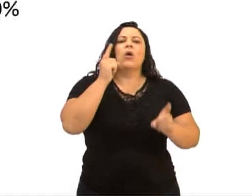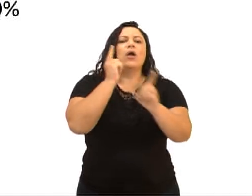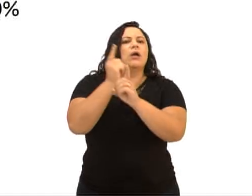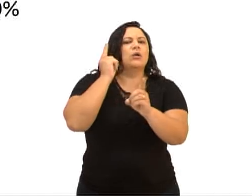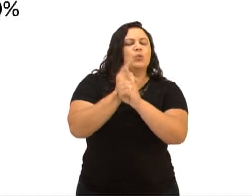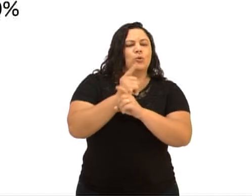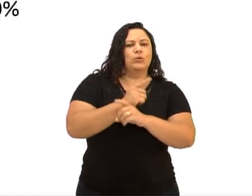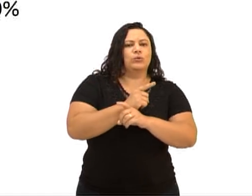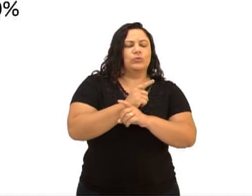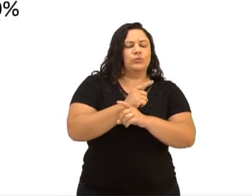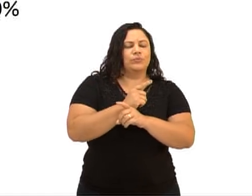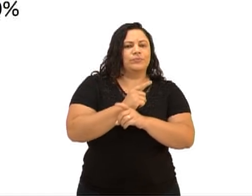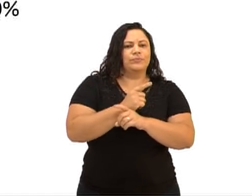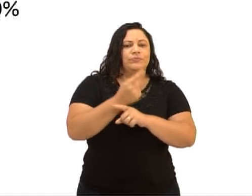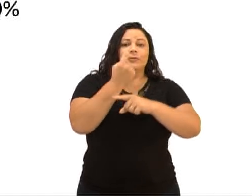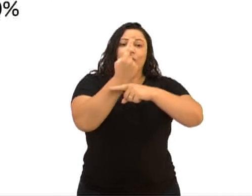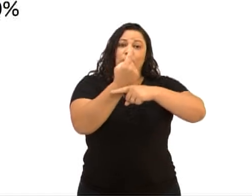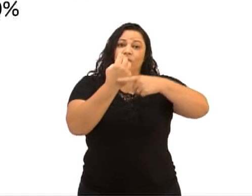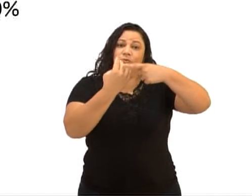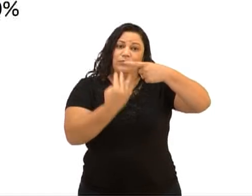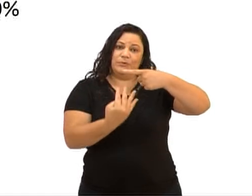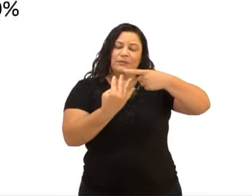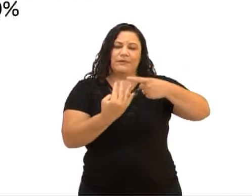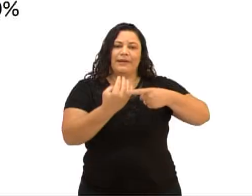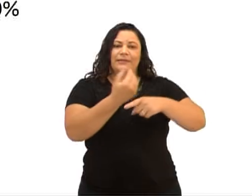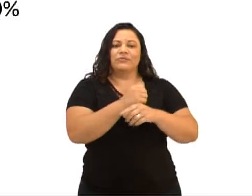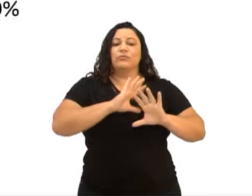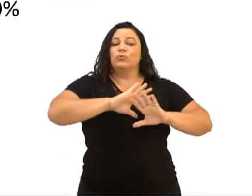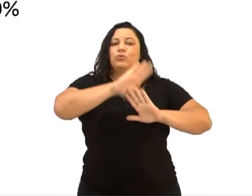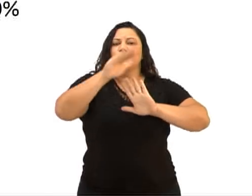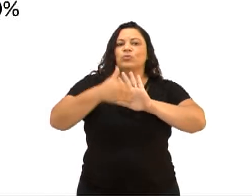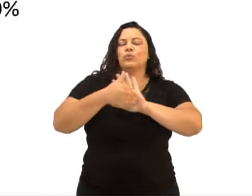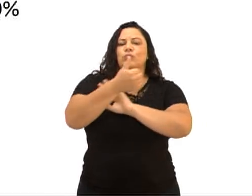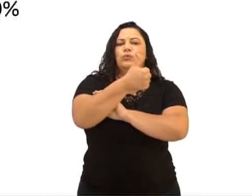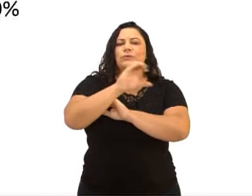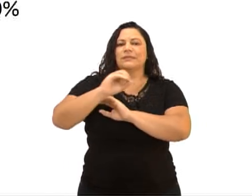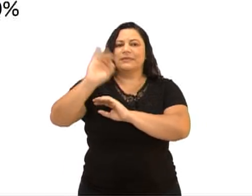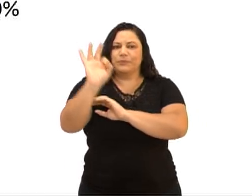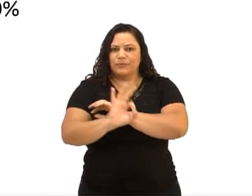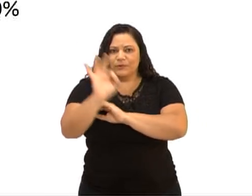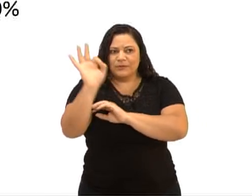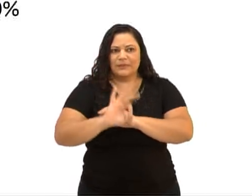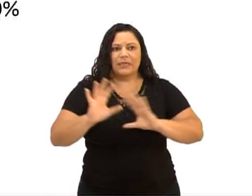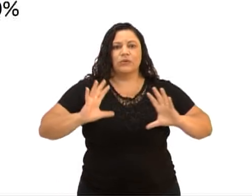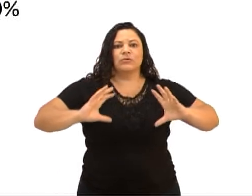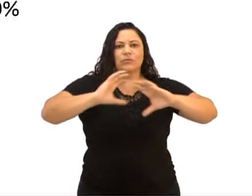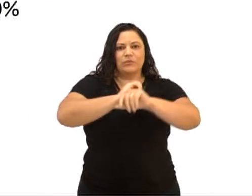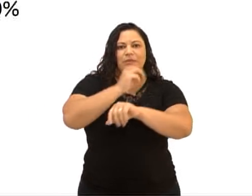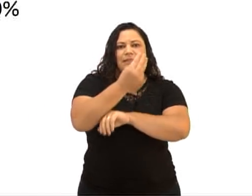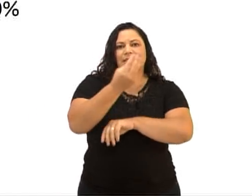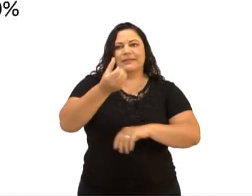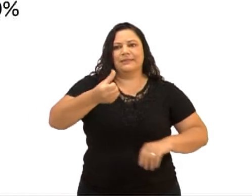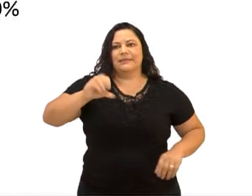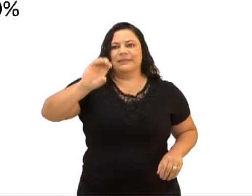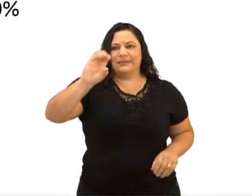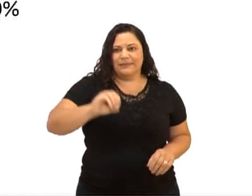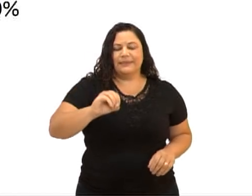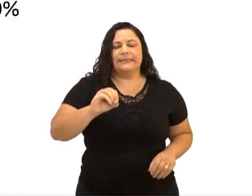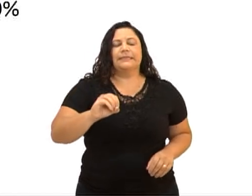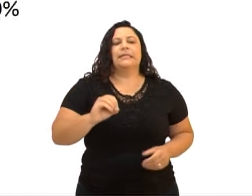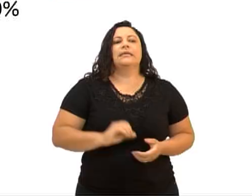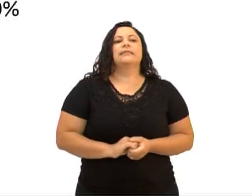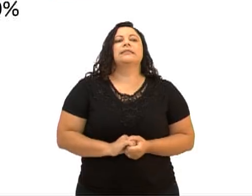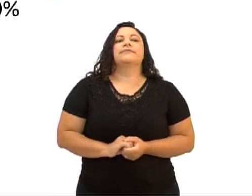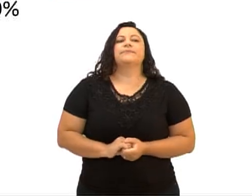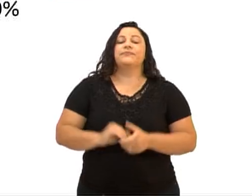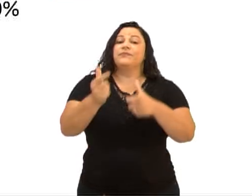quarta parte dos 100%. Então, eu pego o meu total da minha angulação, que é 360 graus, e vou